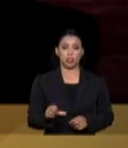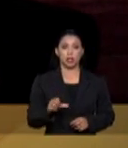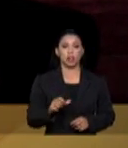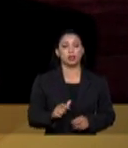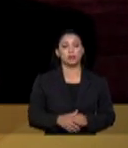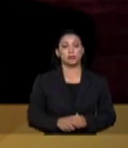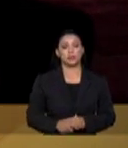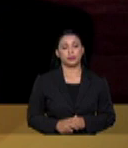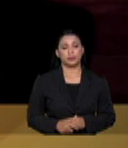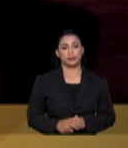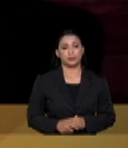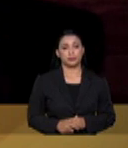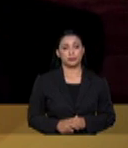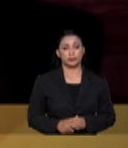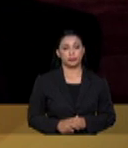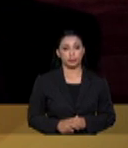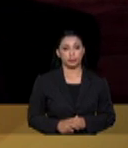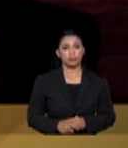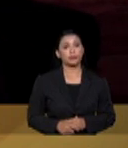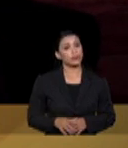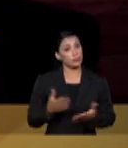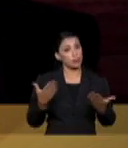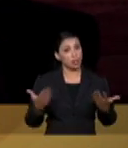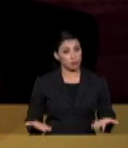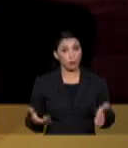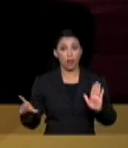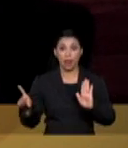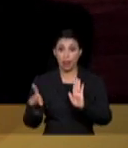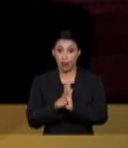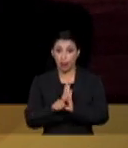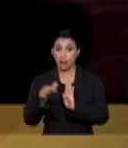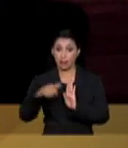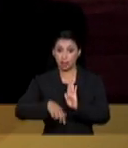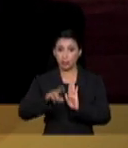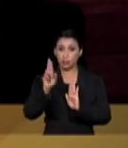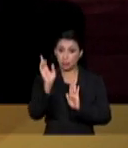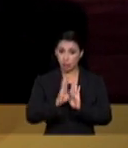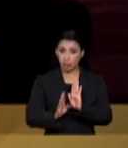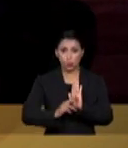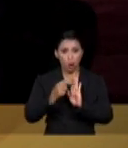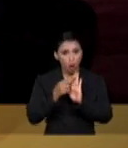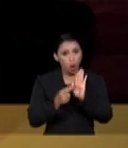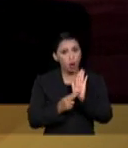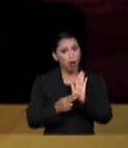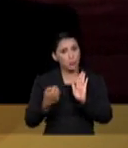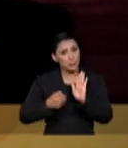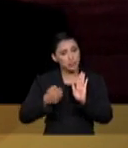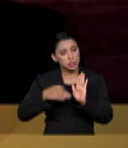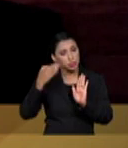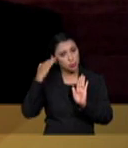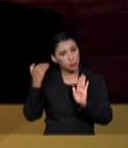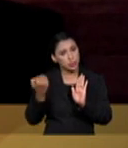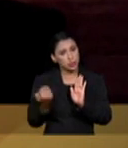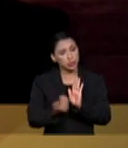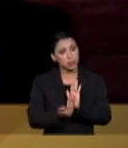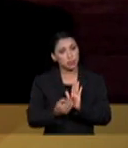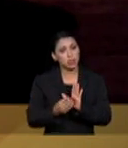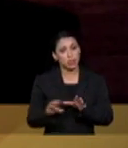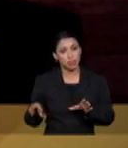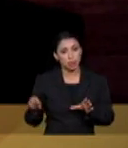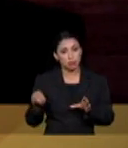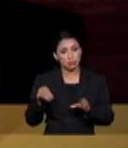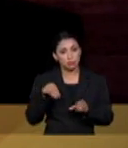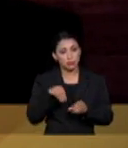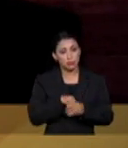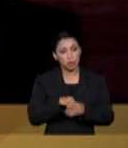aprovada internamente portanto e Leila Brasil O que é Norma que foi aprovado internamente